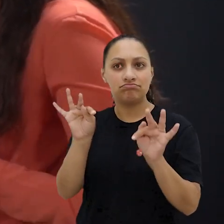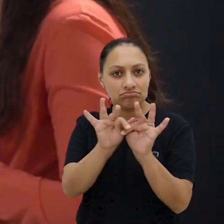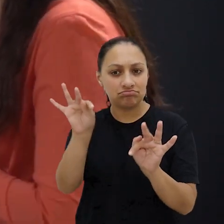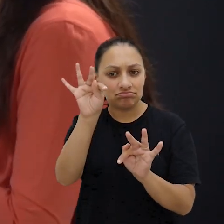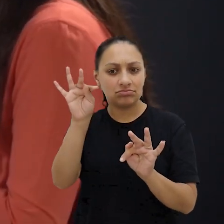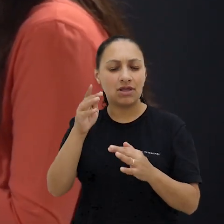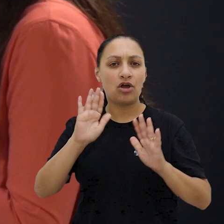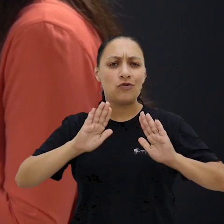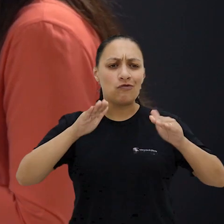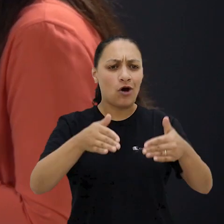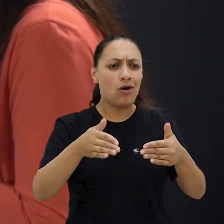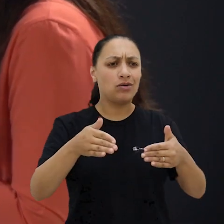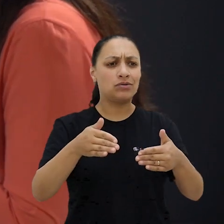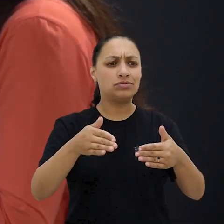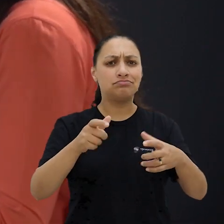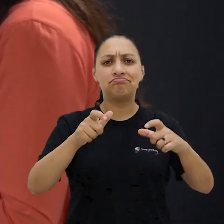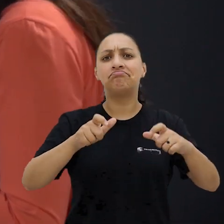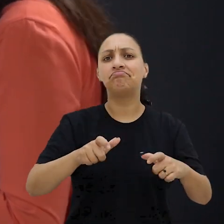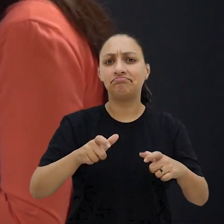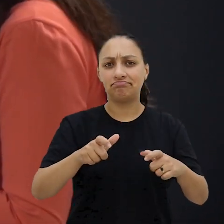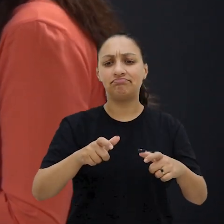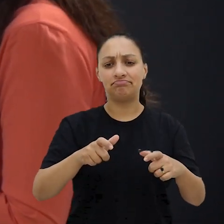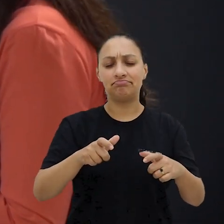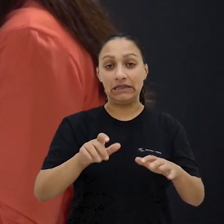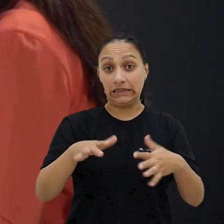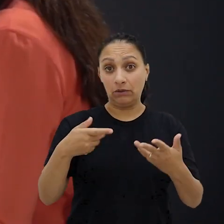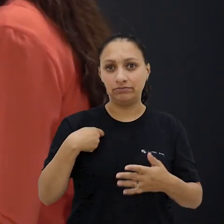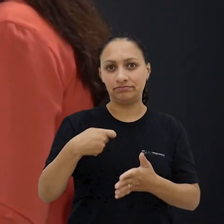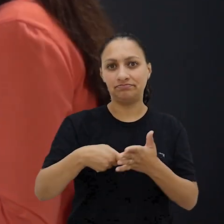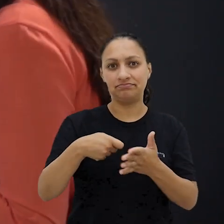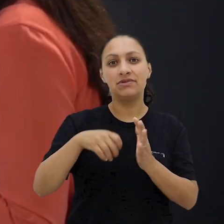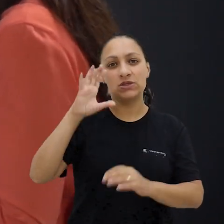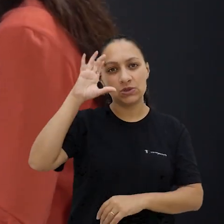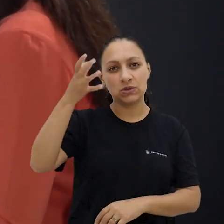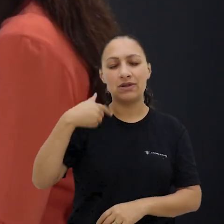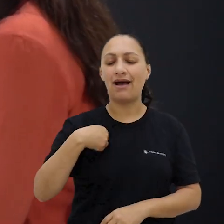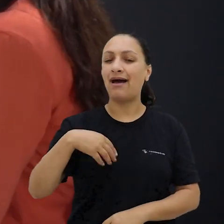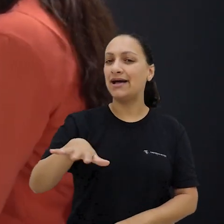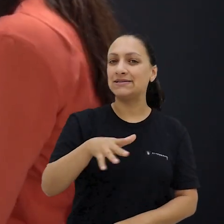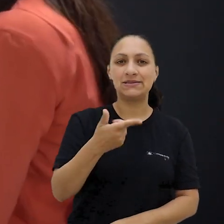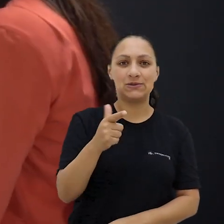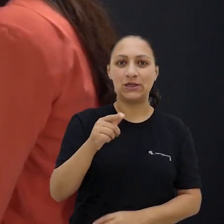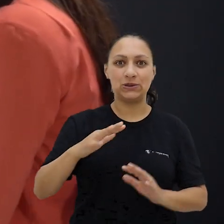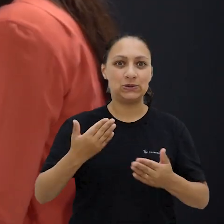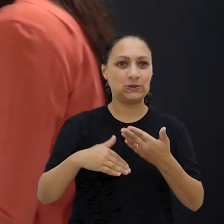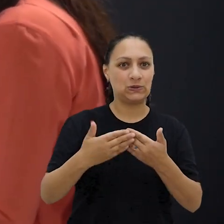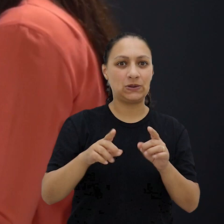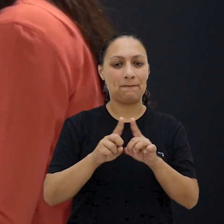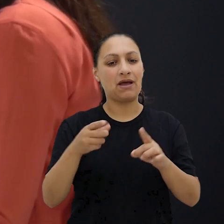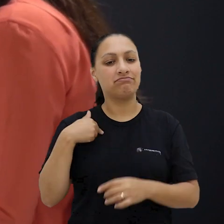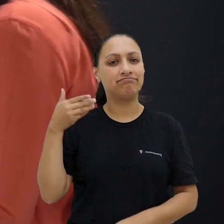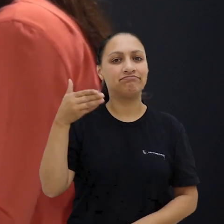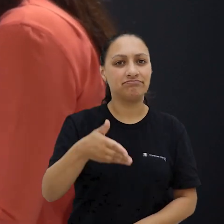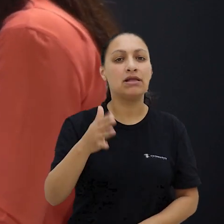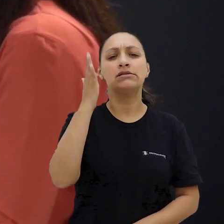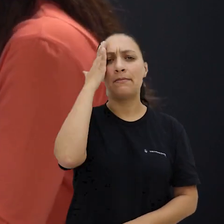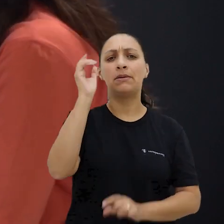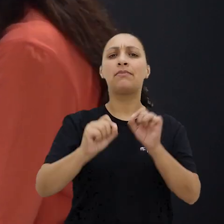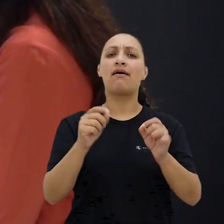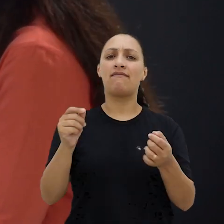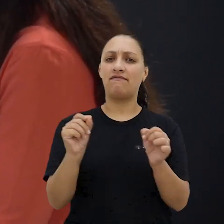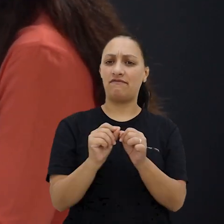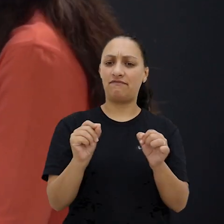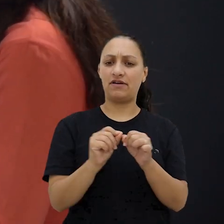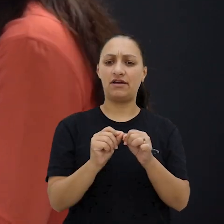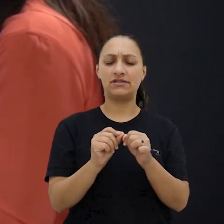Park, o ponto focal ali da unidade, e aí a gente tenta solucionar. Nem sempre a gente tem tudo, mas vai lá, né? Sabemos quem faz,